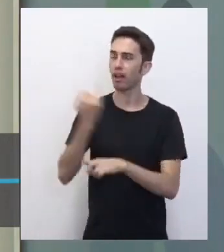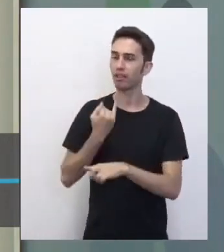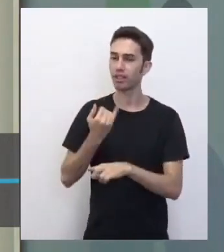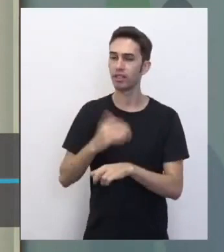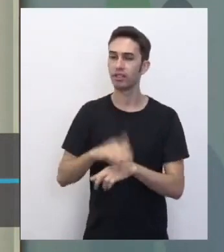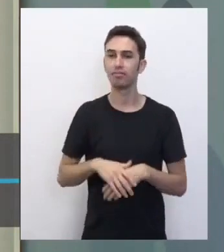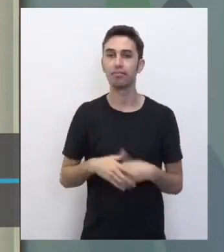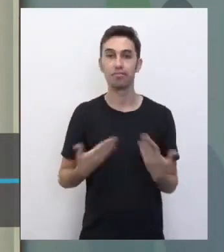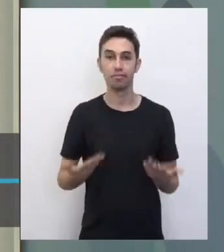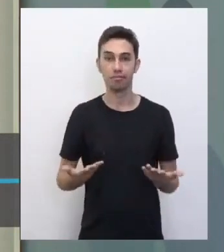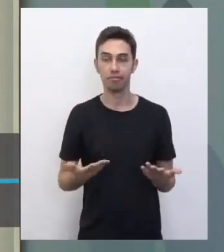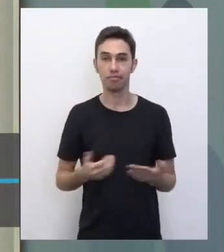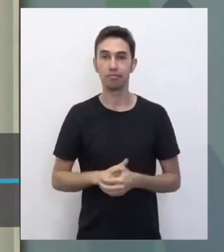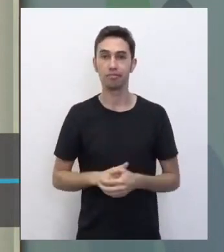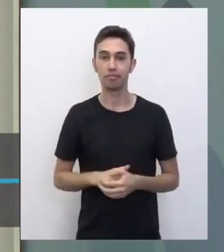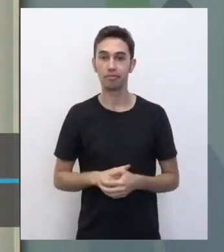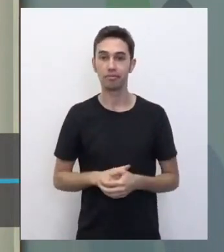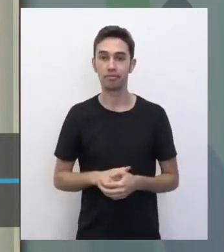nessa linha.